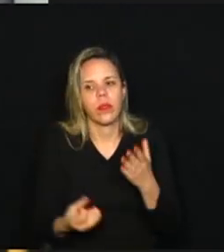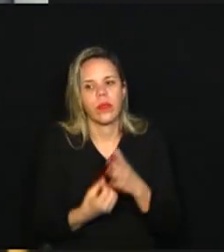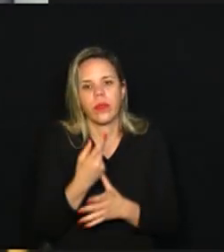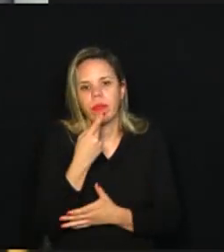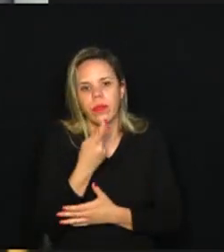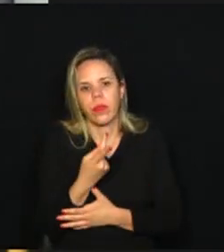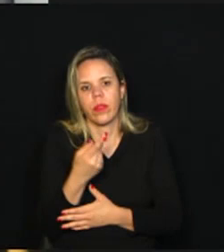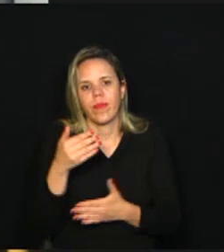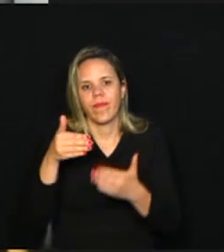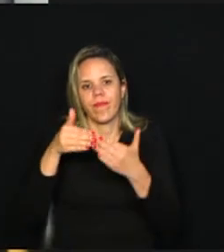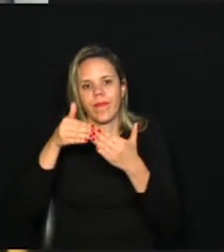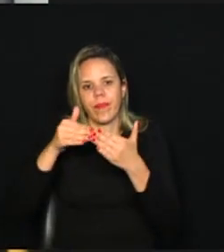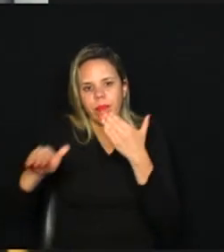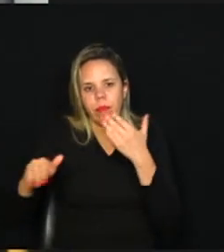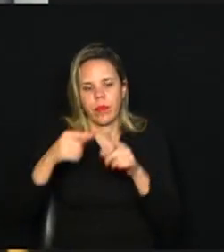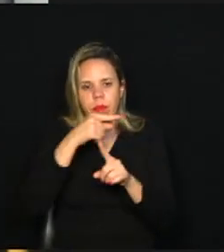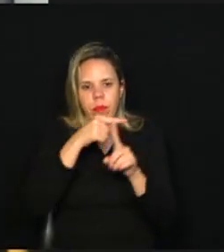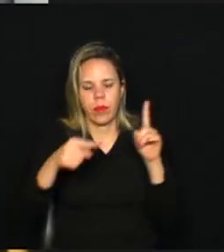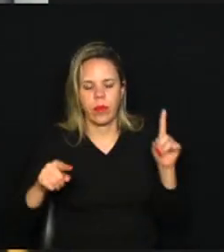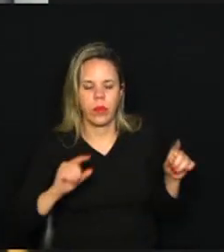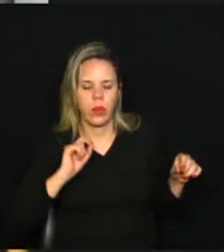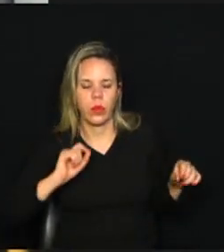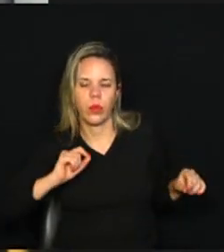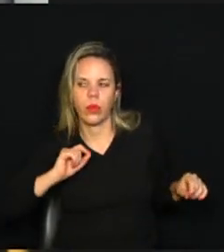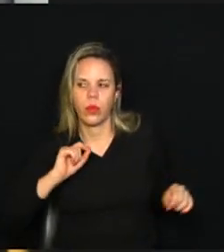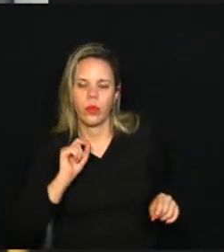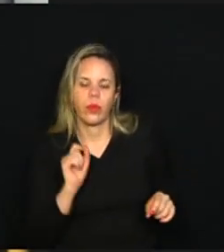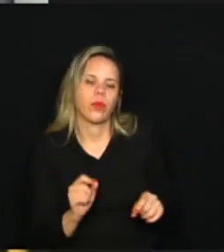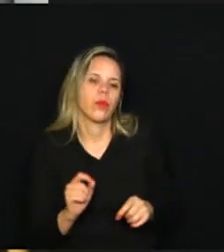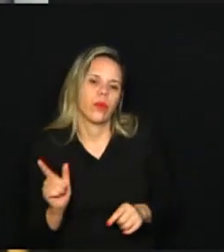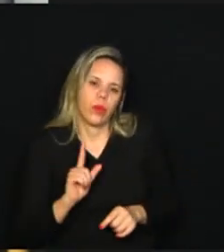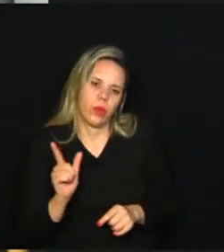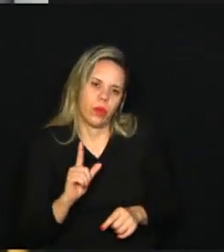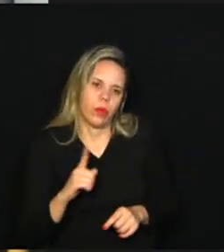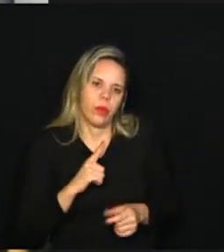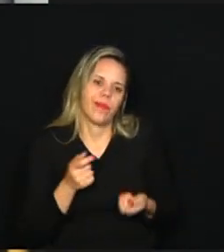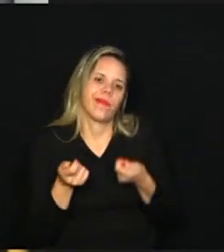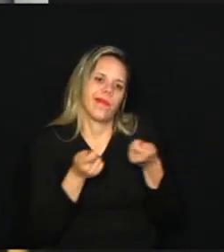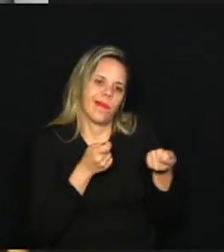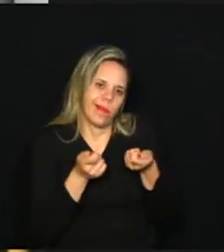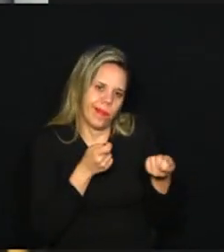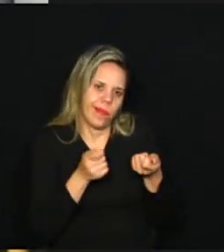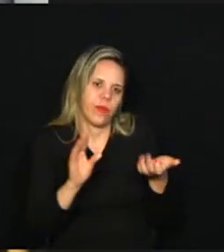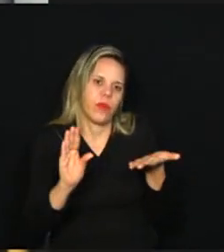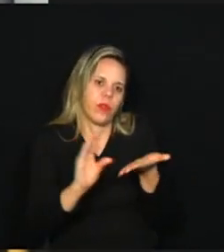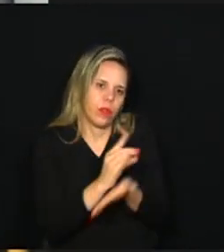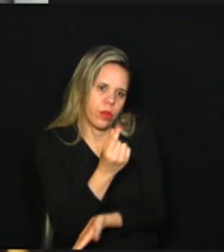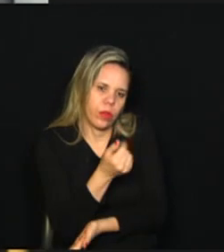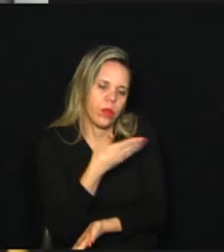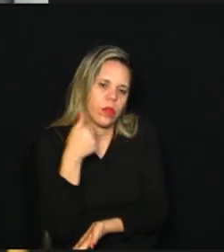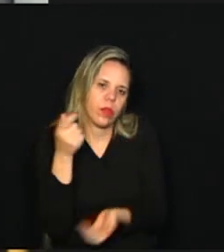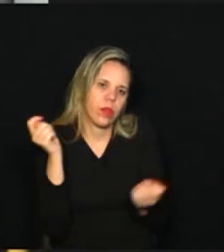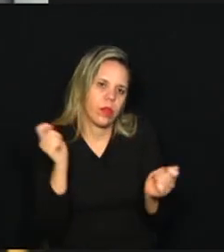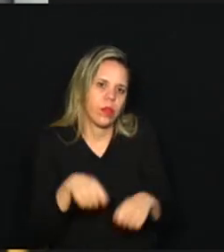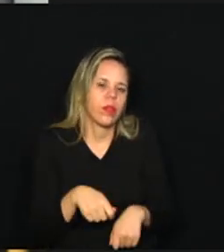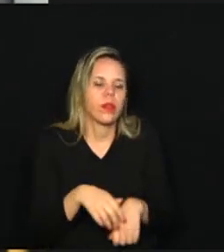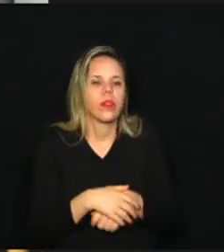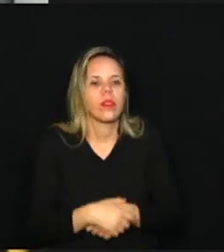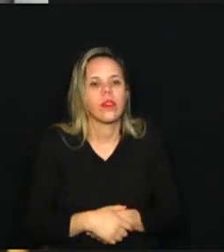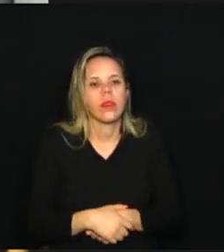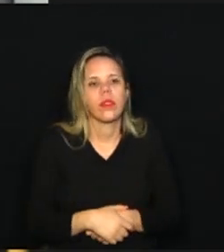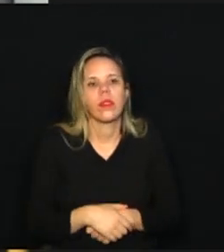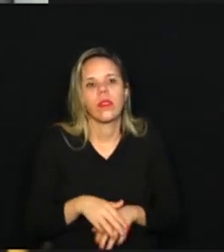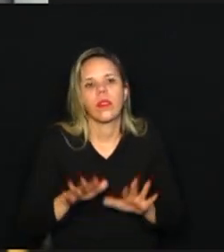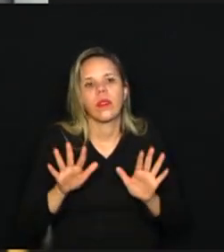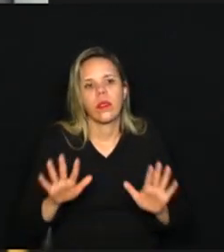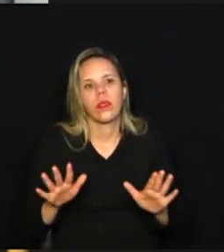eu discordo parcialmente, né? É óbvio que a gente tem que manejar o recurso público da melhor forma possível, né? Mas